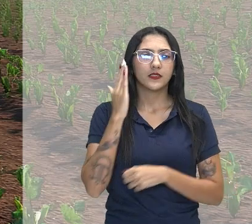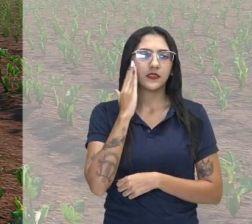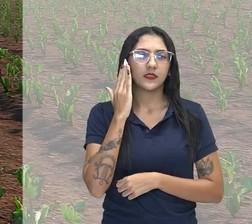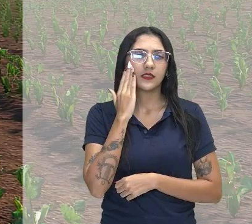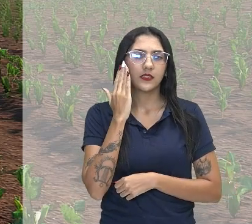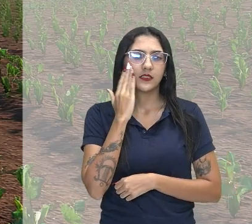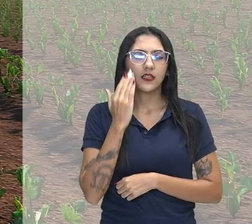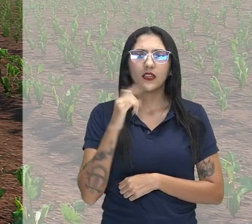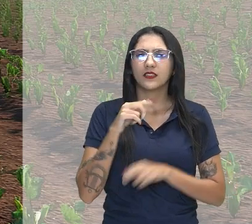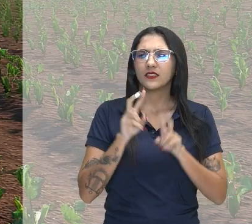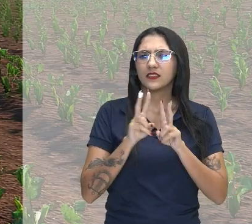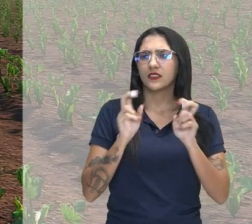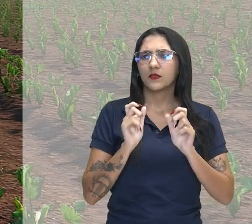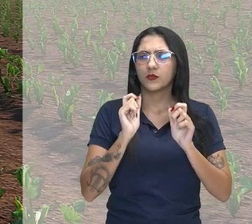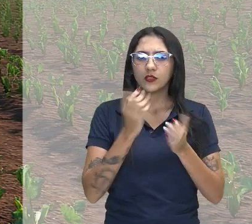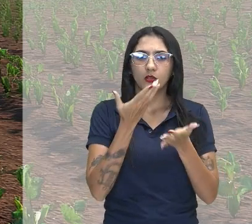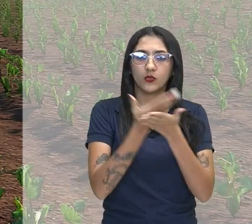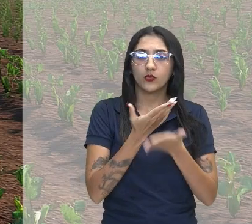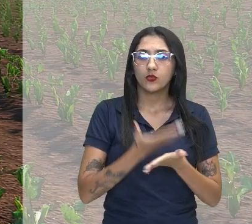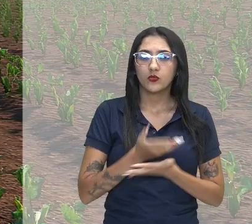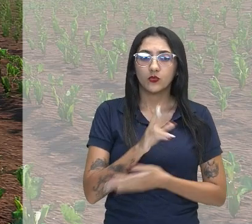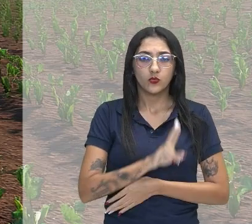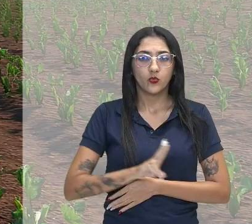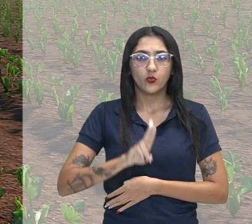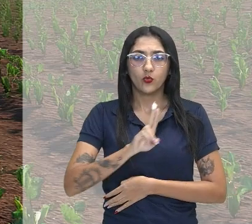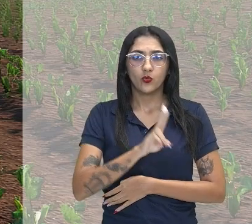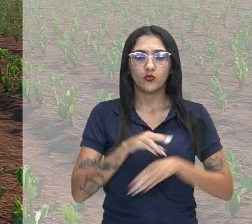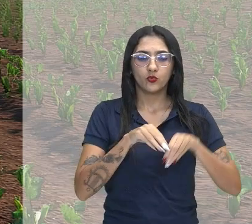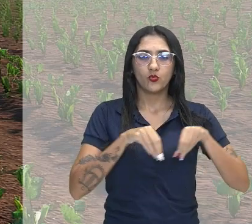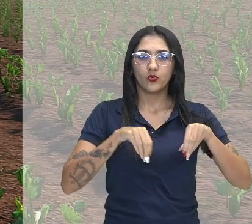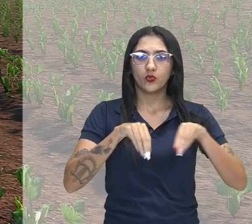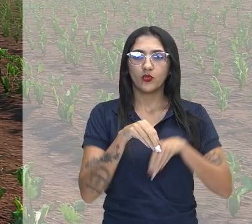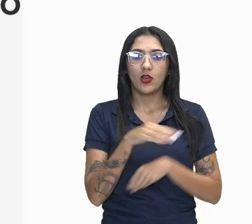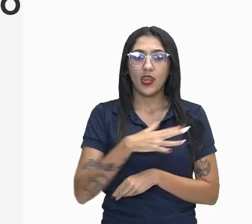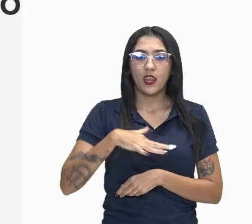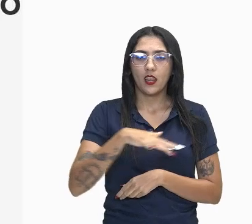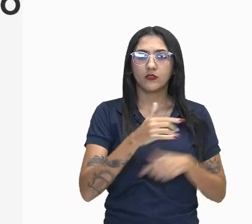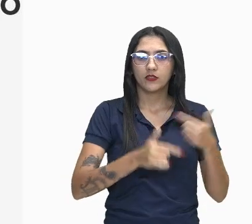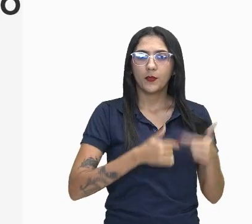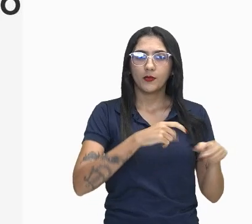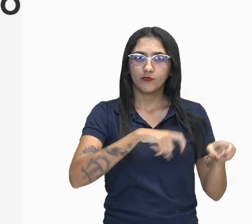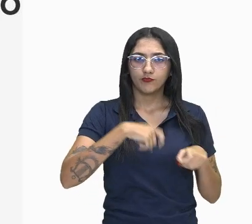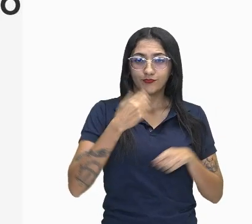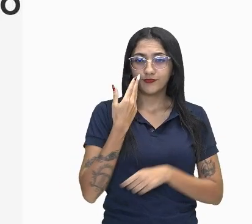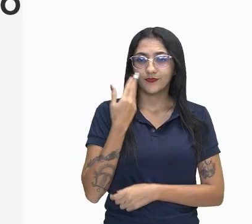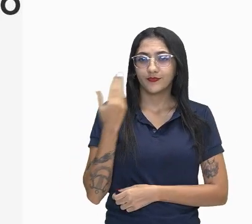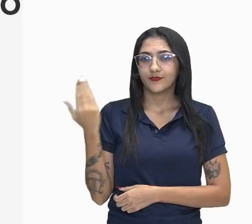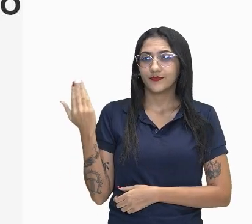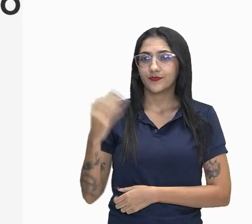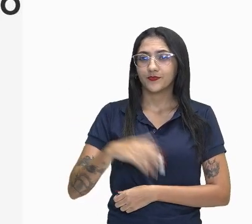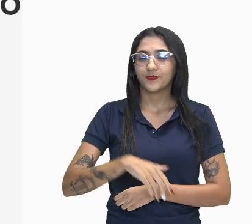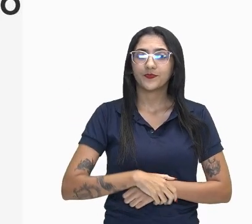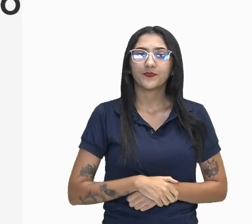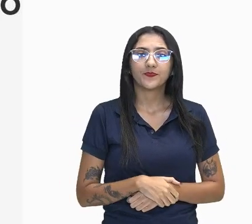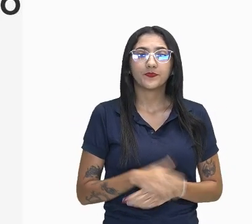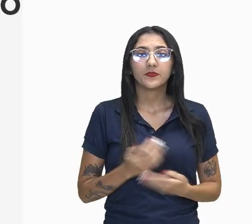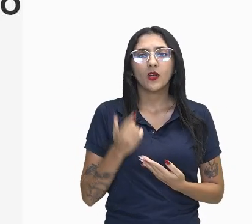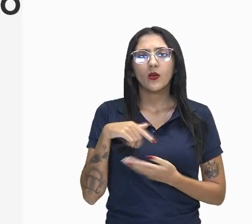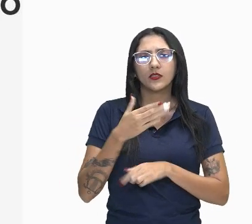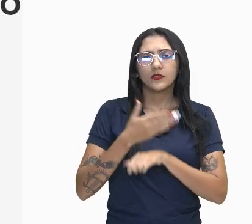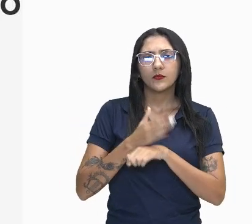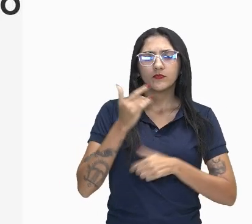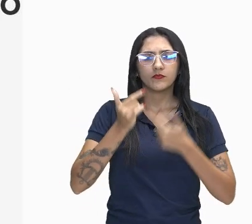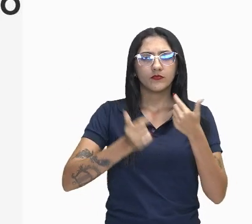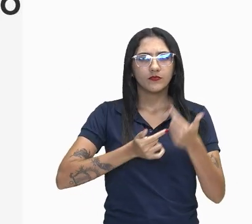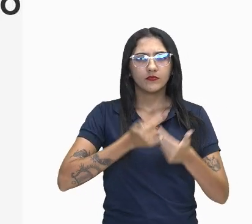relação aos estudos do uso do solo na agricultura? Olha só, as atividades